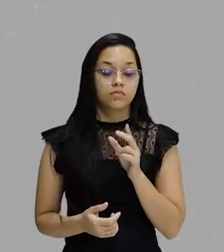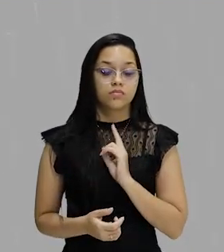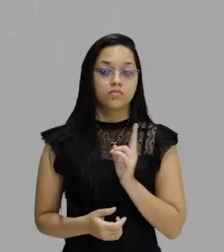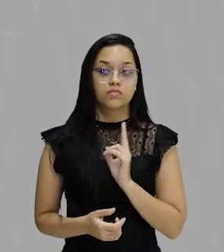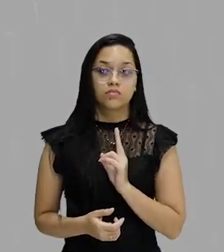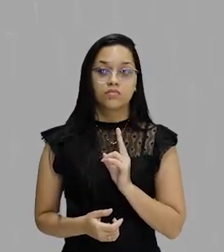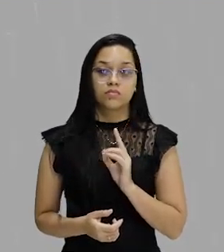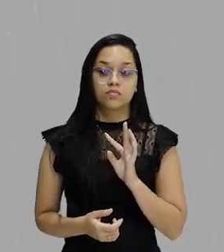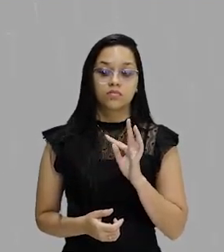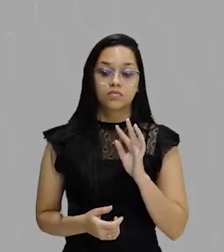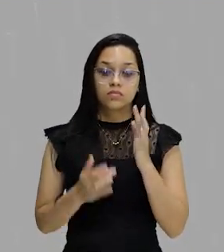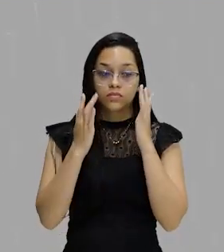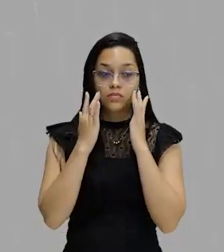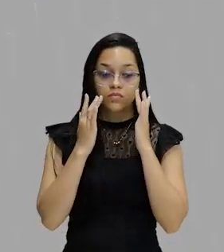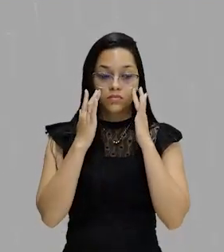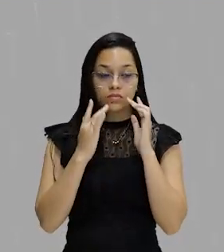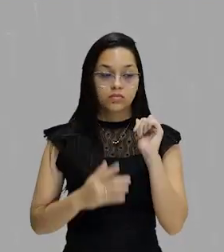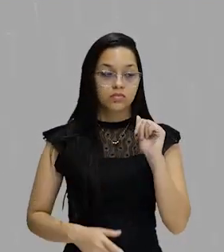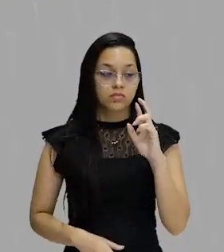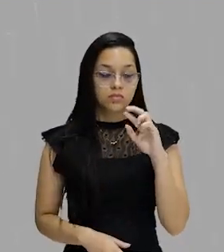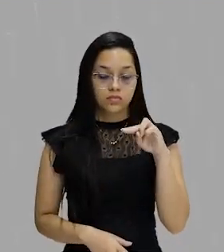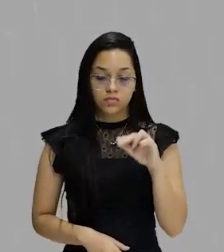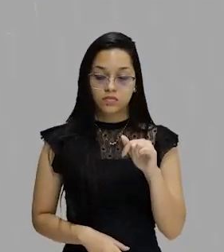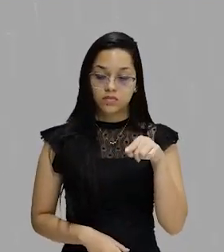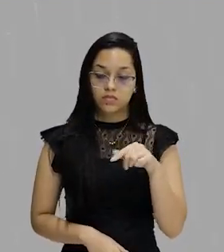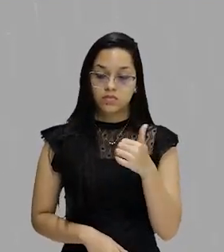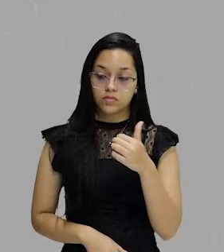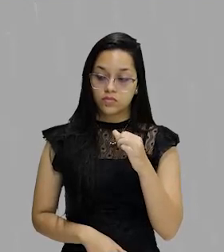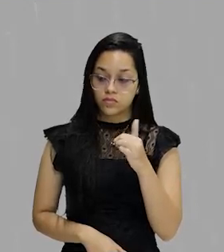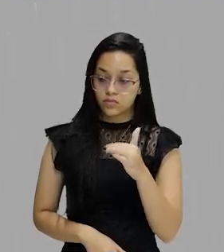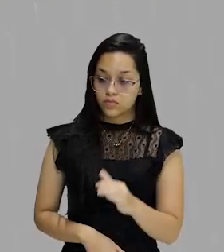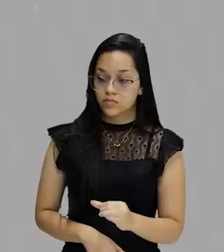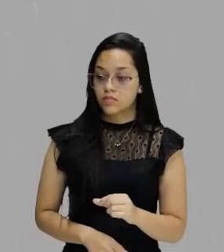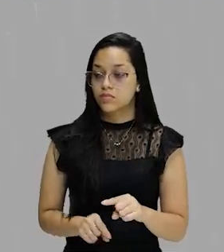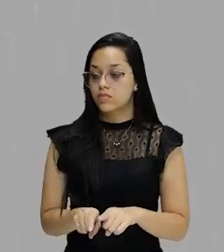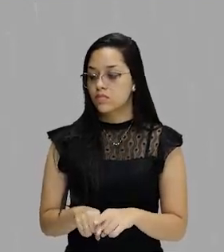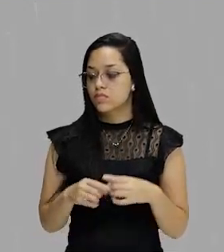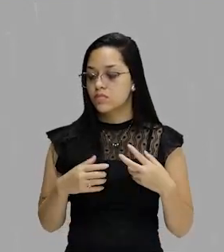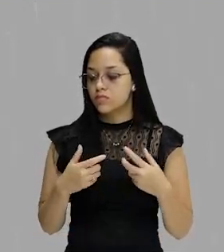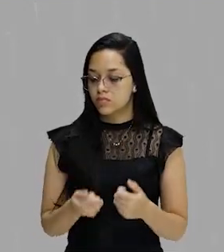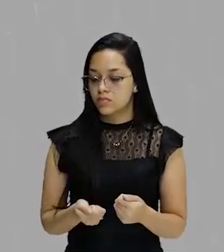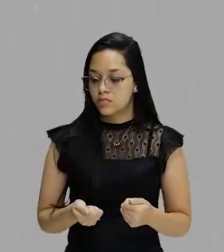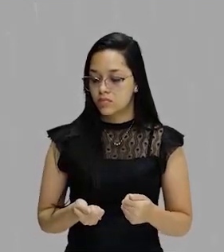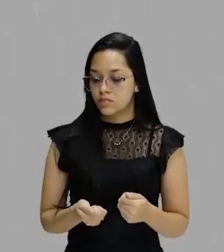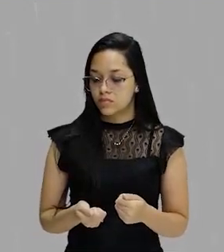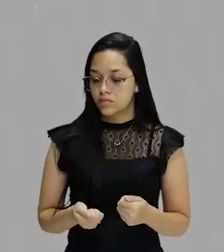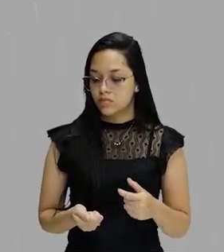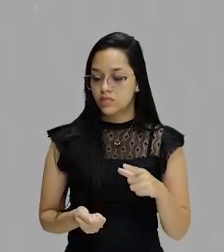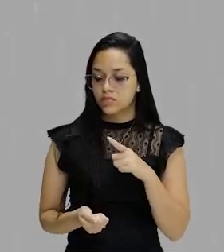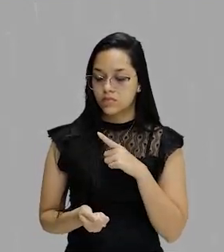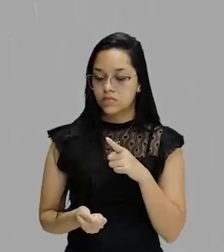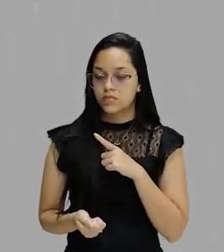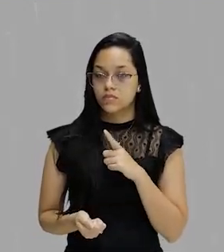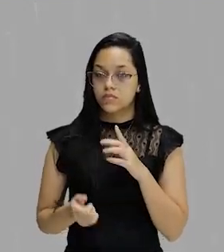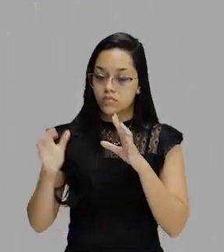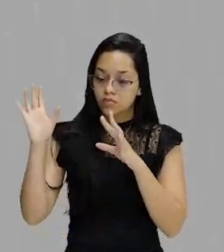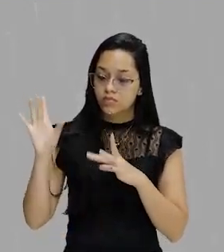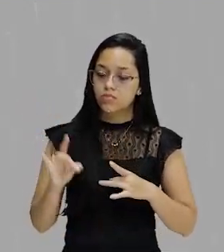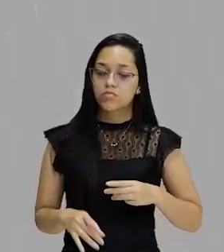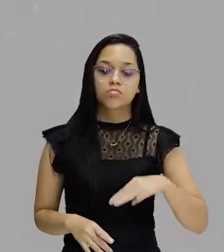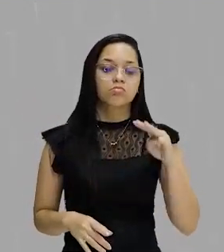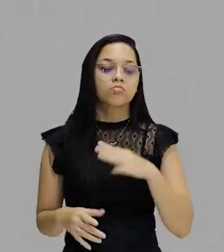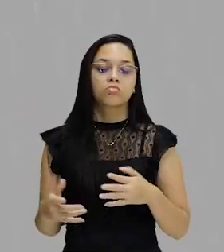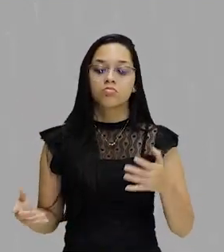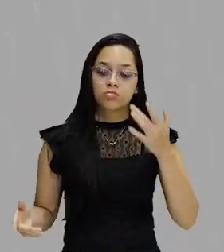chamado Teatro de Arena no Brasil, na década de 1960, a maioria dessas peças, quem eram os personagens principais?